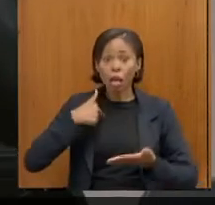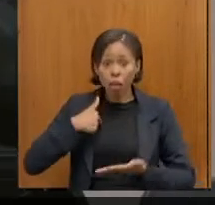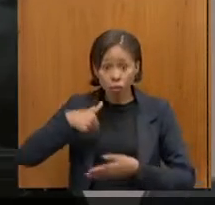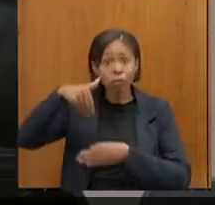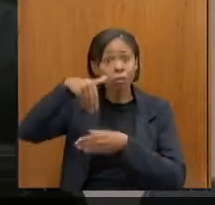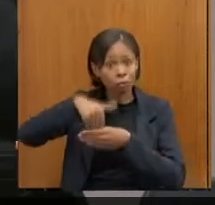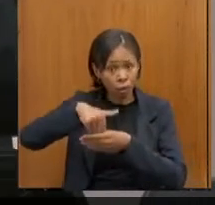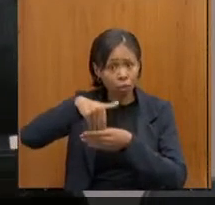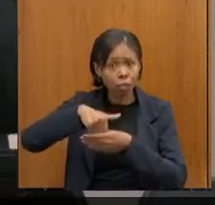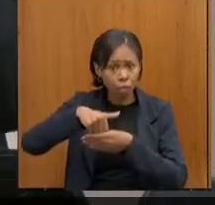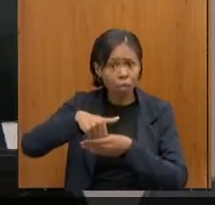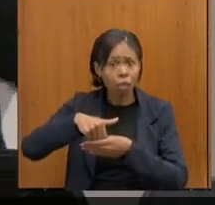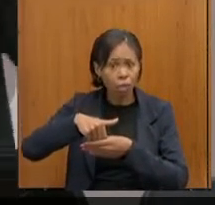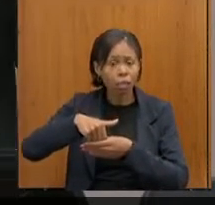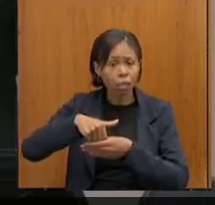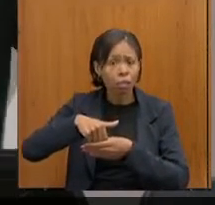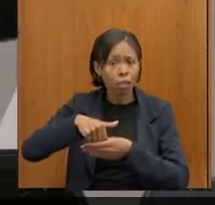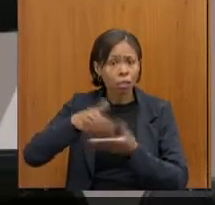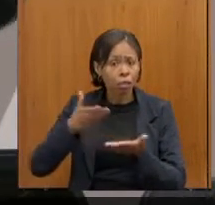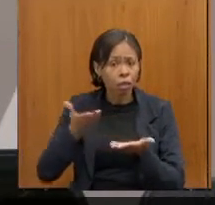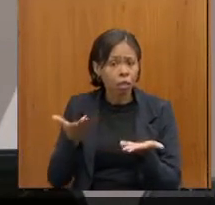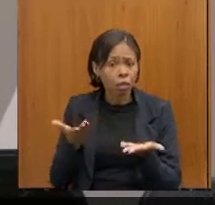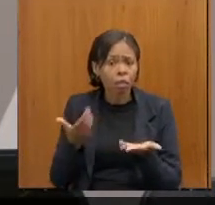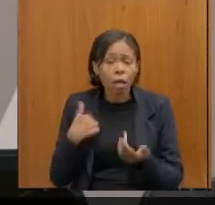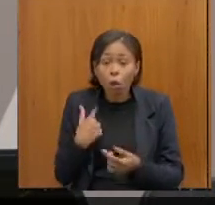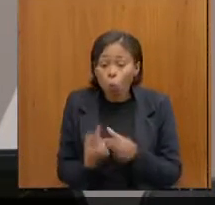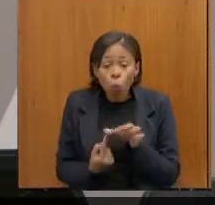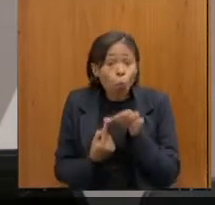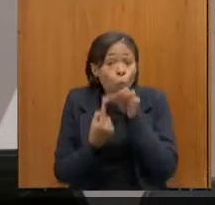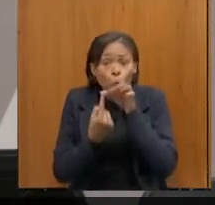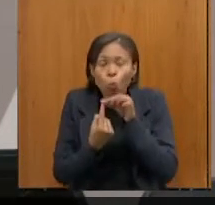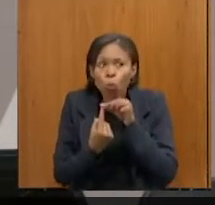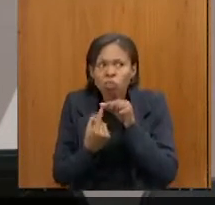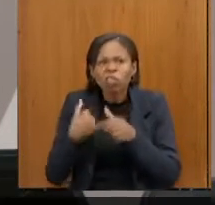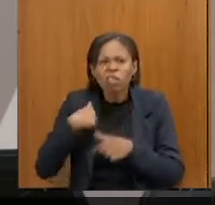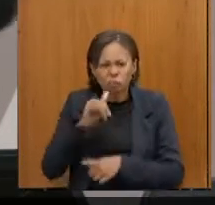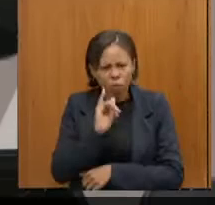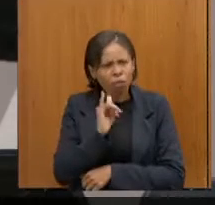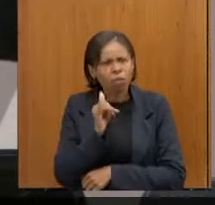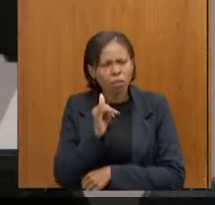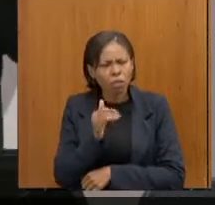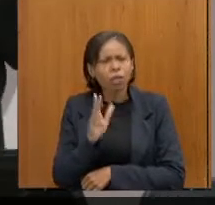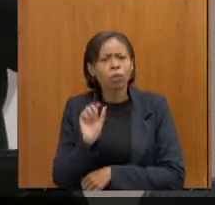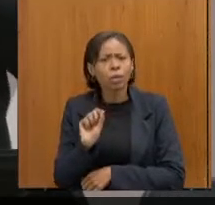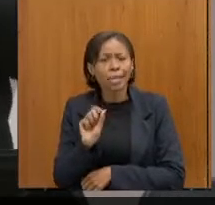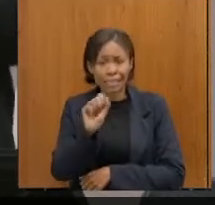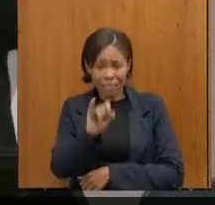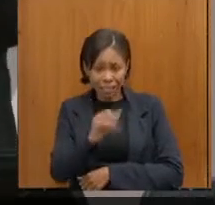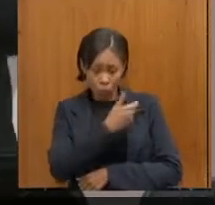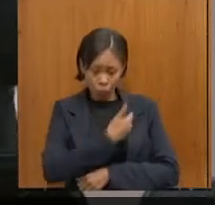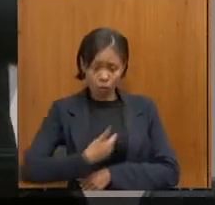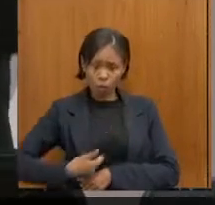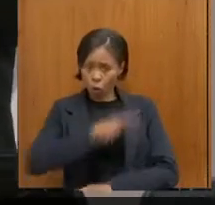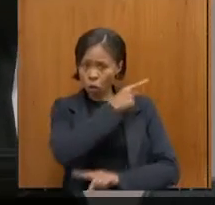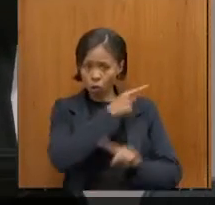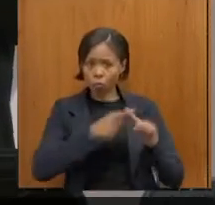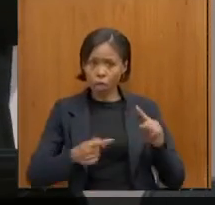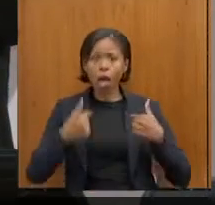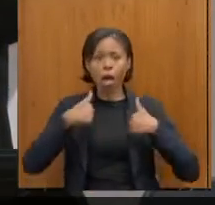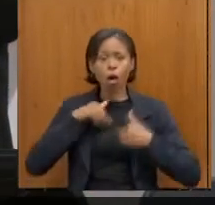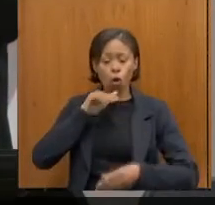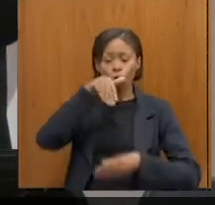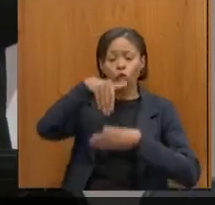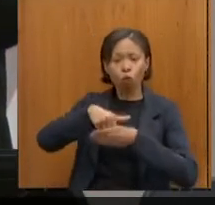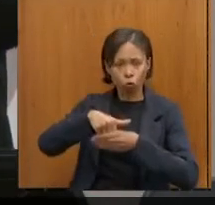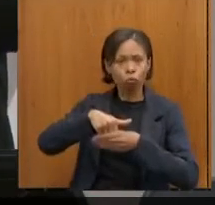voltei e ela proibição e dispor Monique disse eu me lembro se o governador ver tá darei